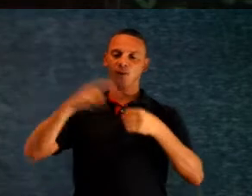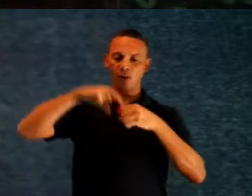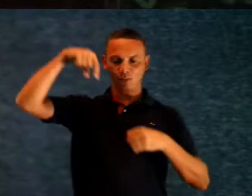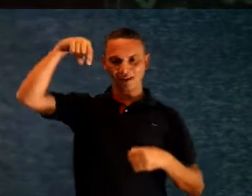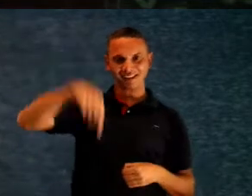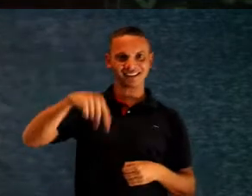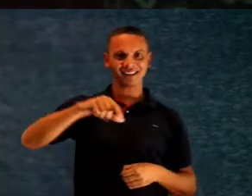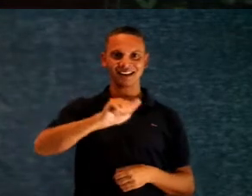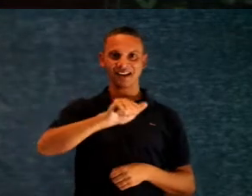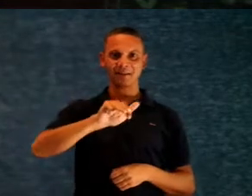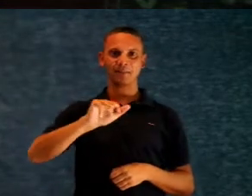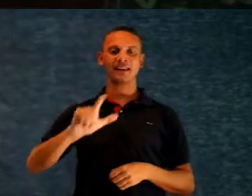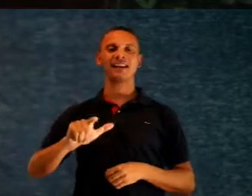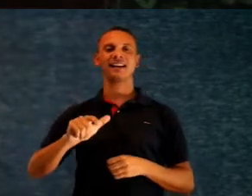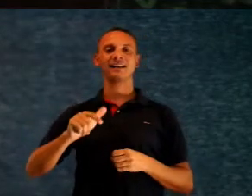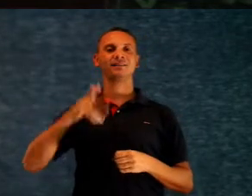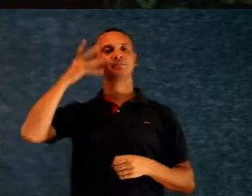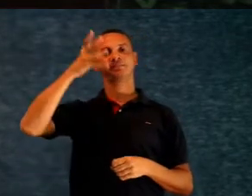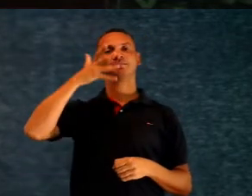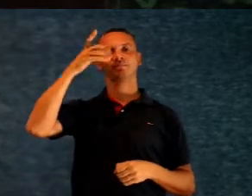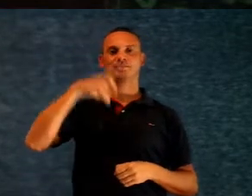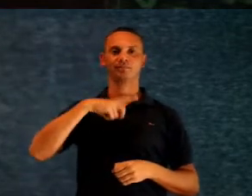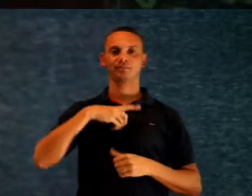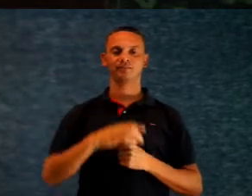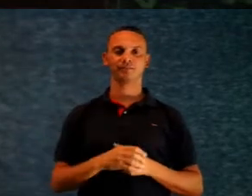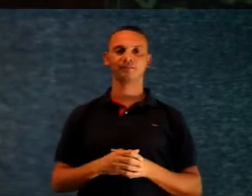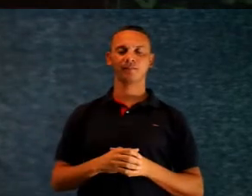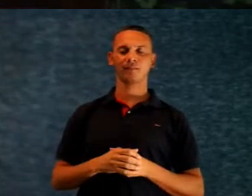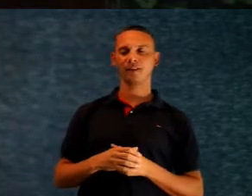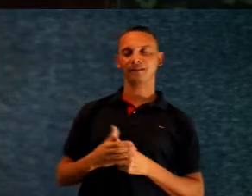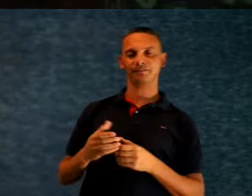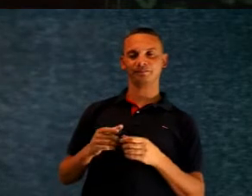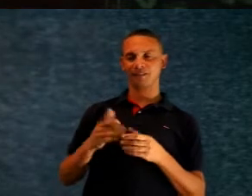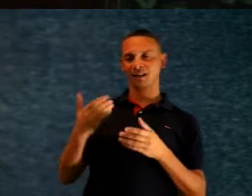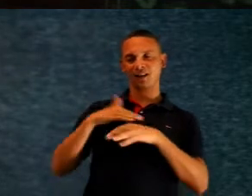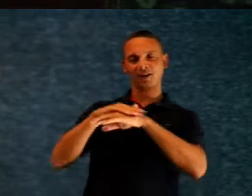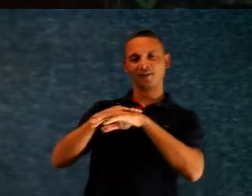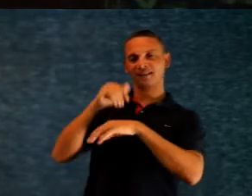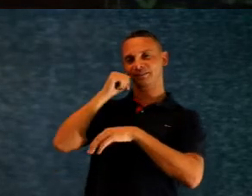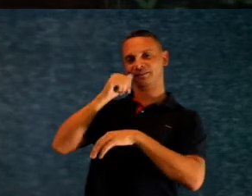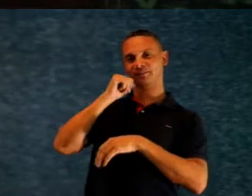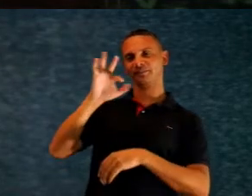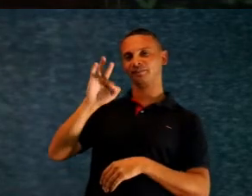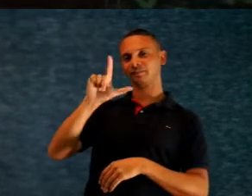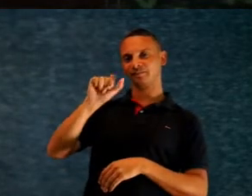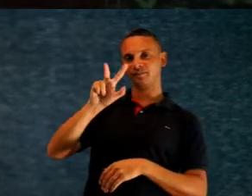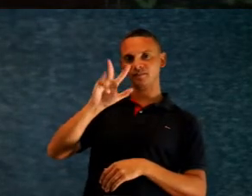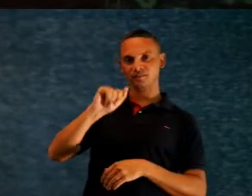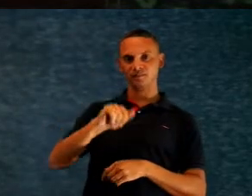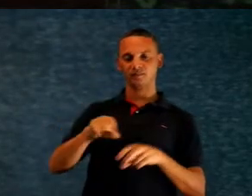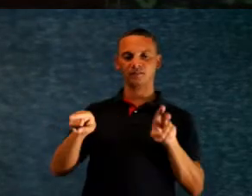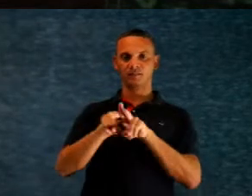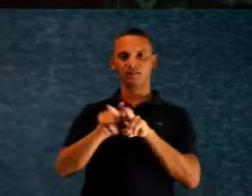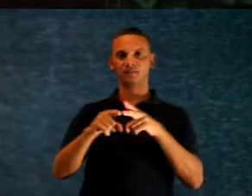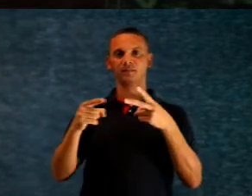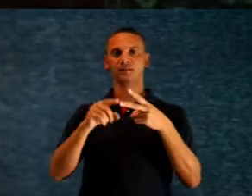Academia Mineira de Letras. E eu dizia há pouco à Flávia e a Rogério que eu não me sinto